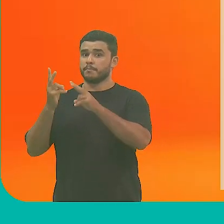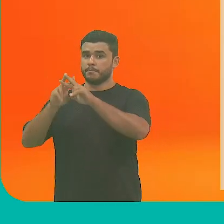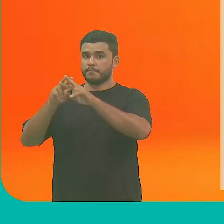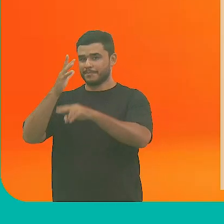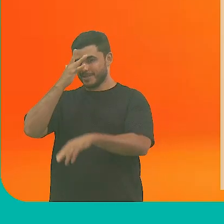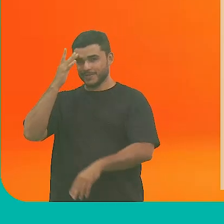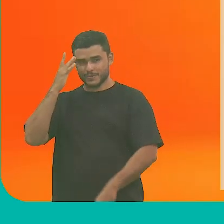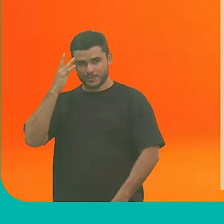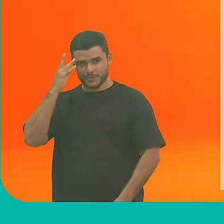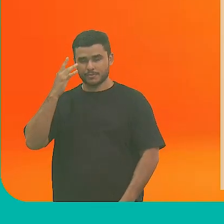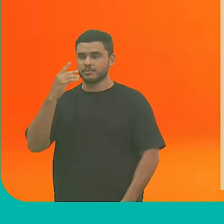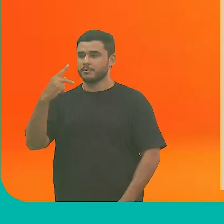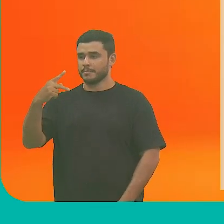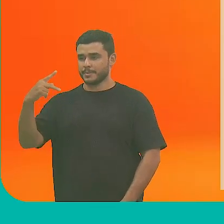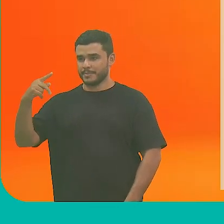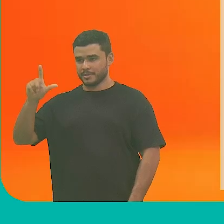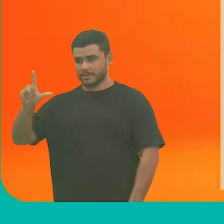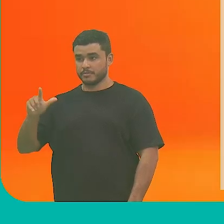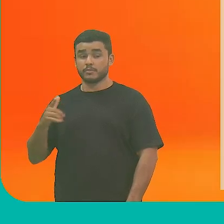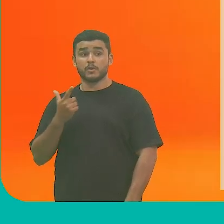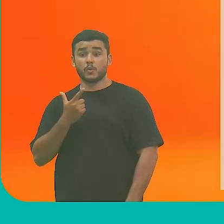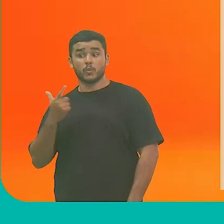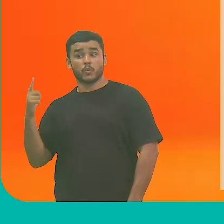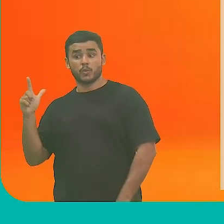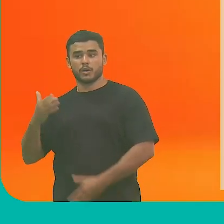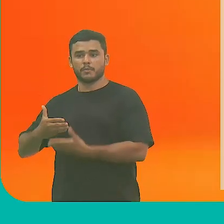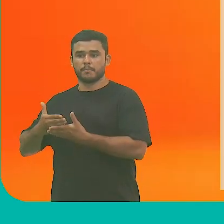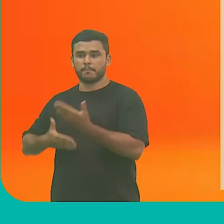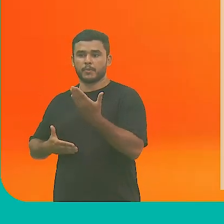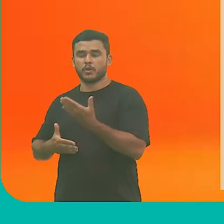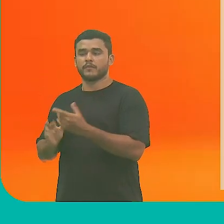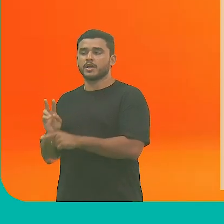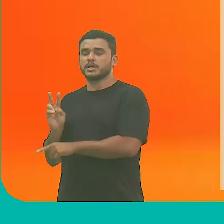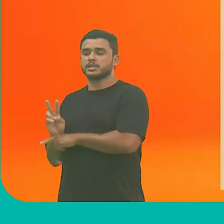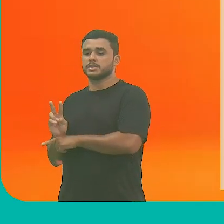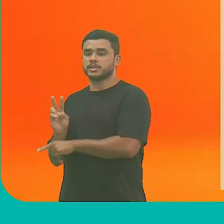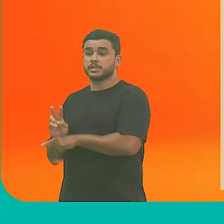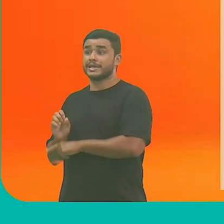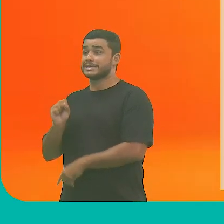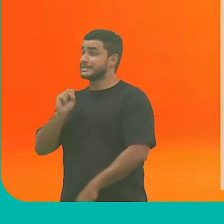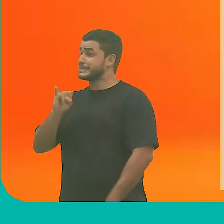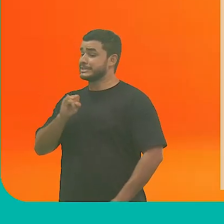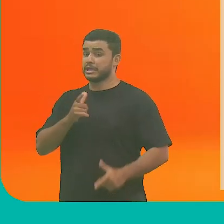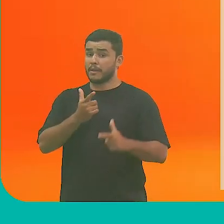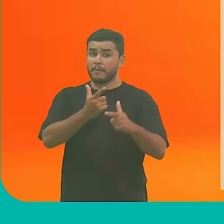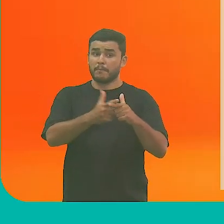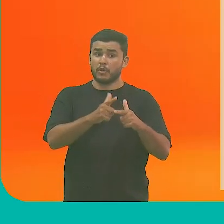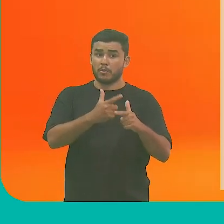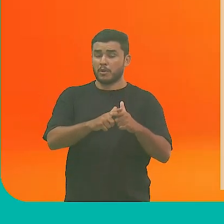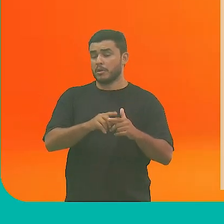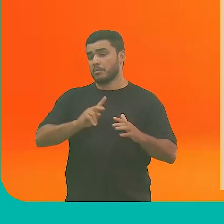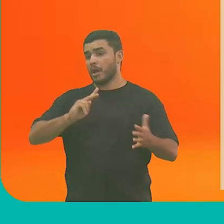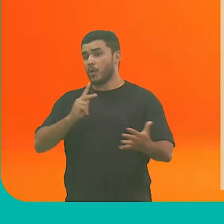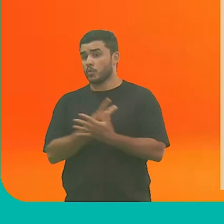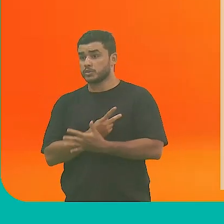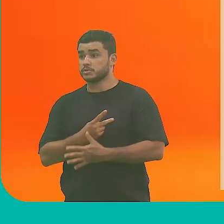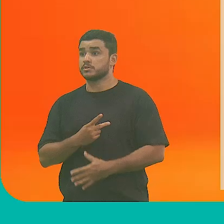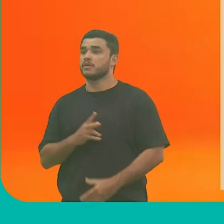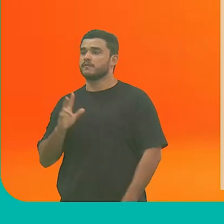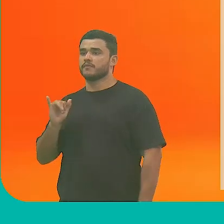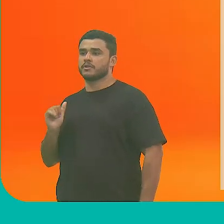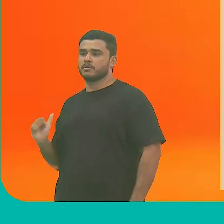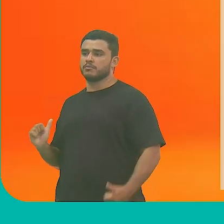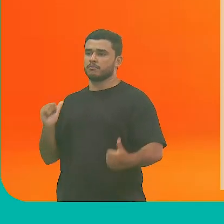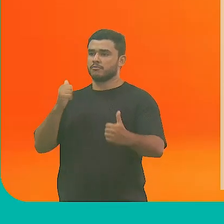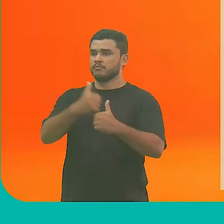uma outra prova que ela fica de reserva. Caso dê algum problema com o local de prova, essa prova